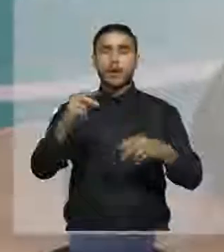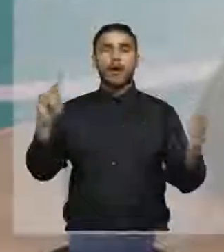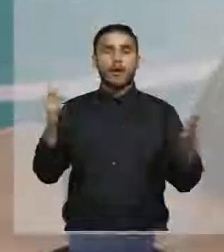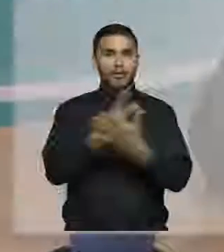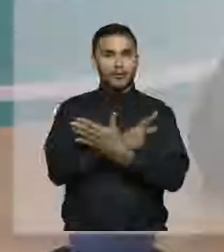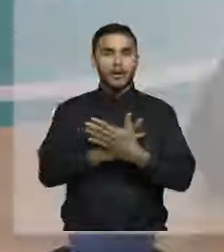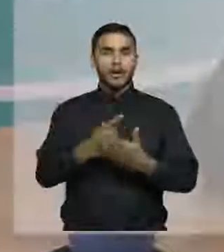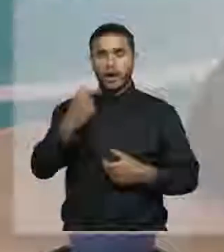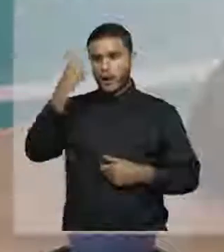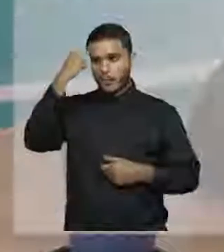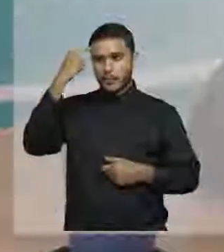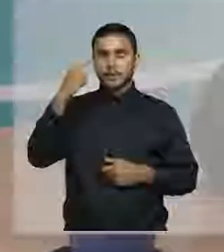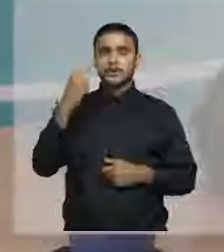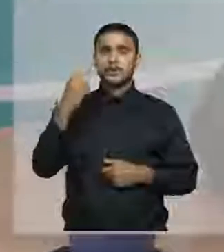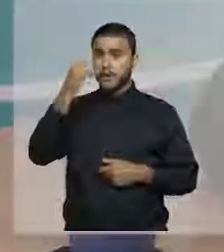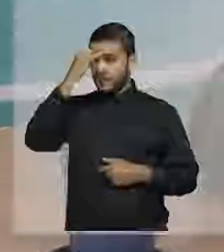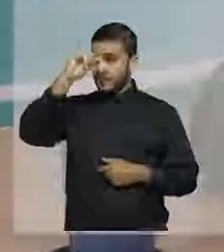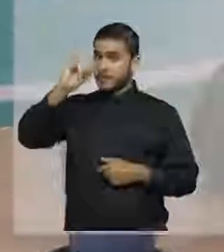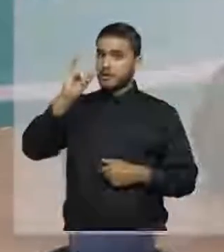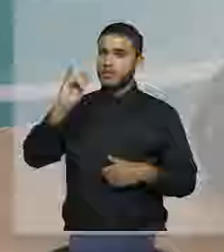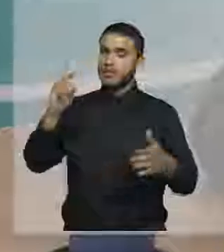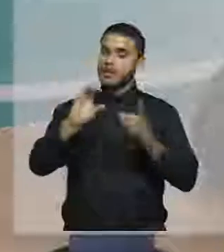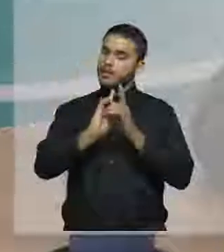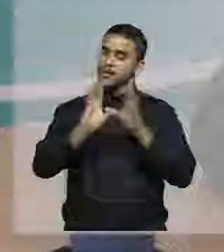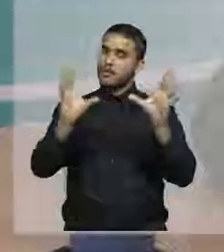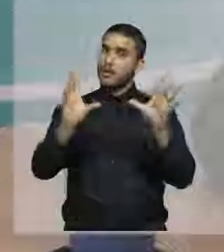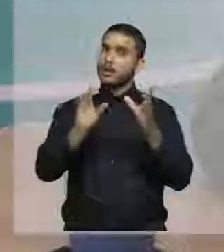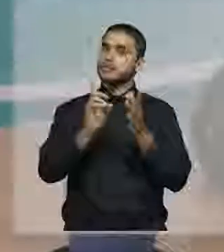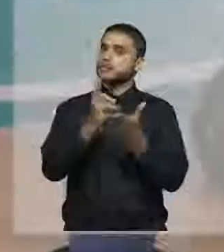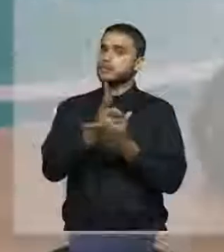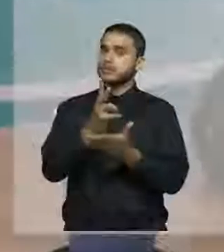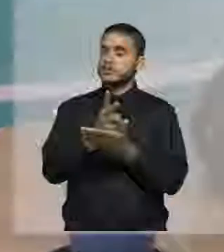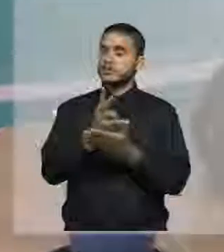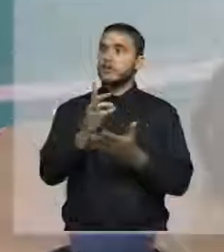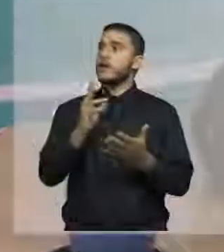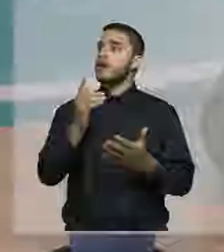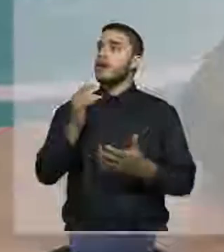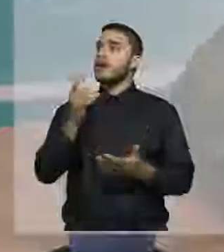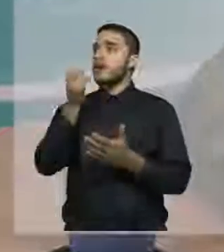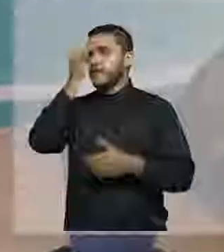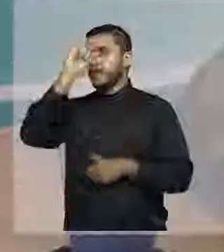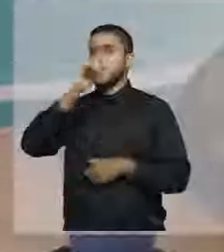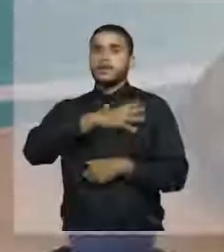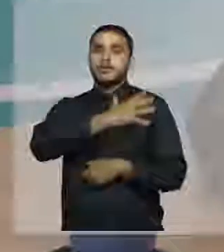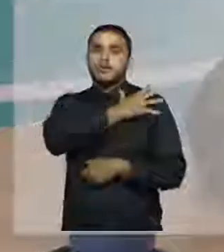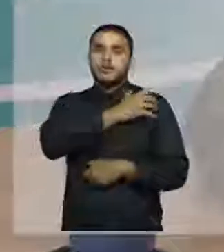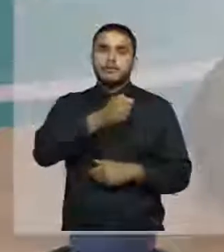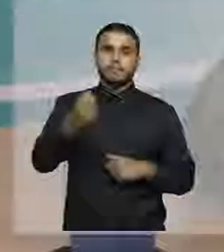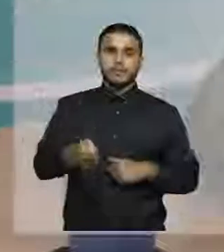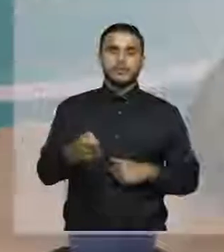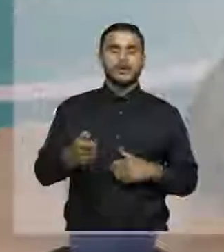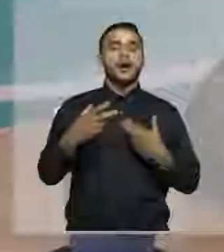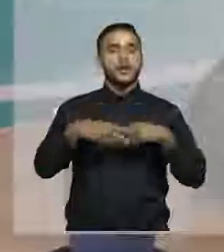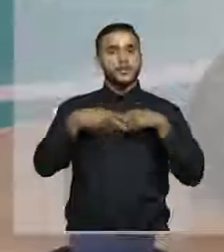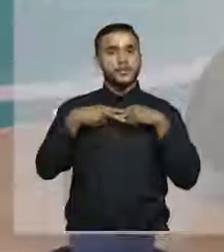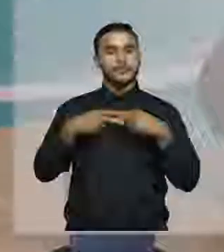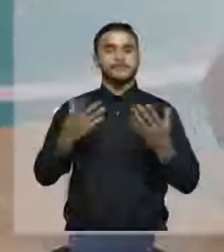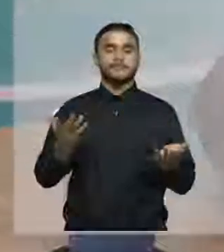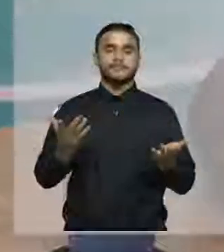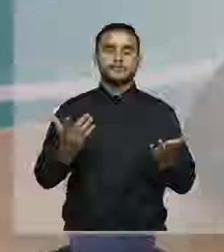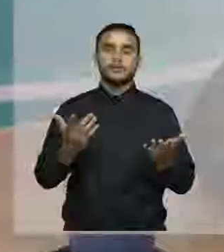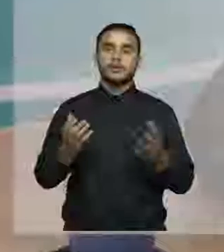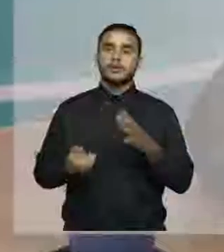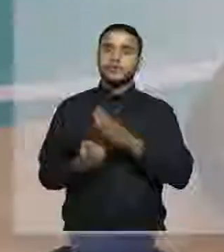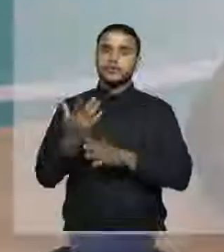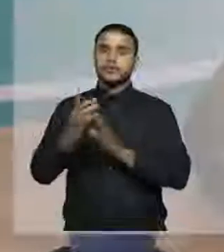sido vítimas por um regime de exceção, por um regime autoritário. Então, a Constituição tem limites, quer dizer, e aí vem os